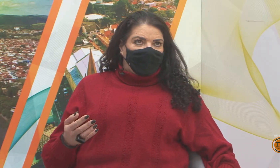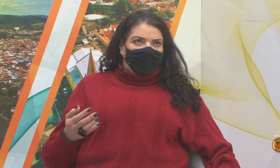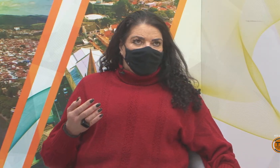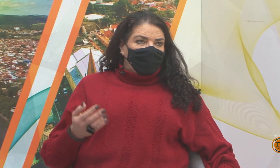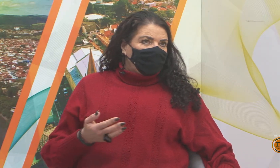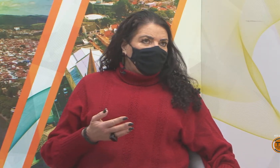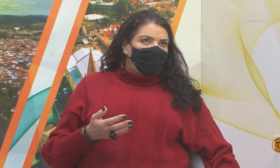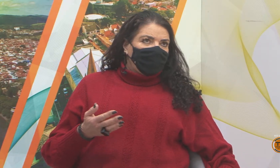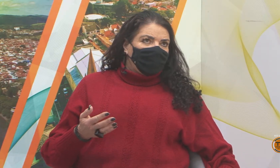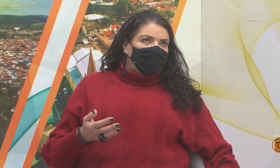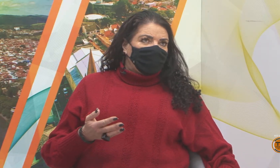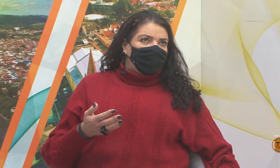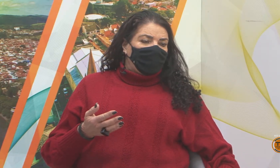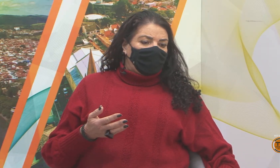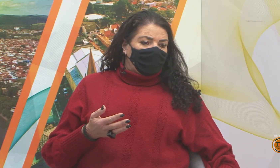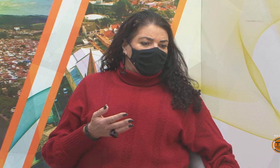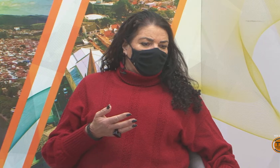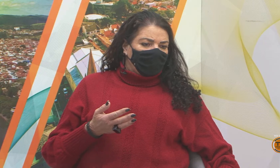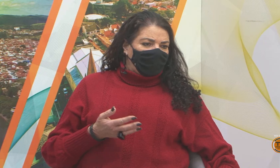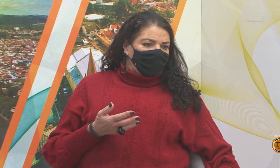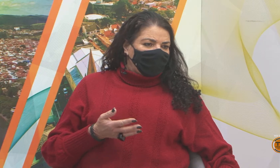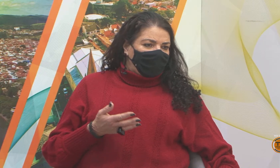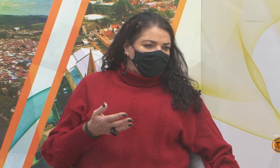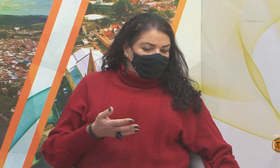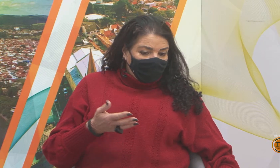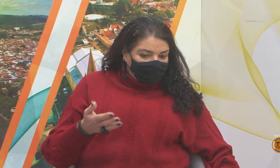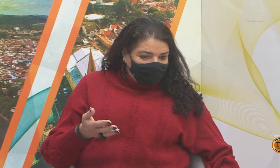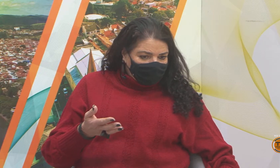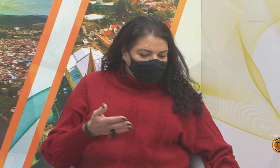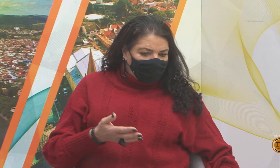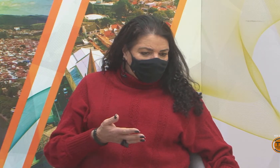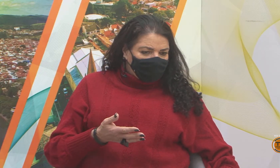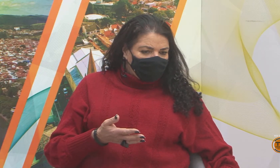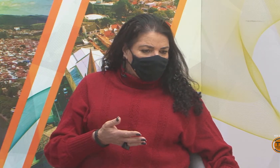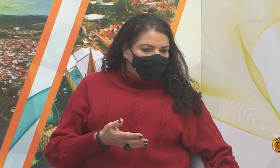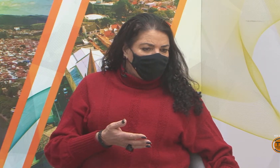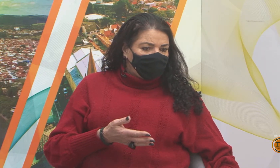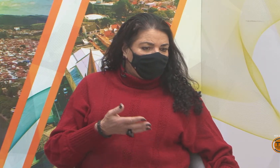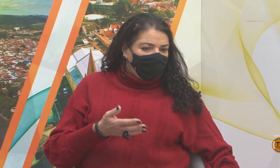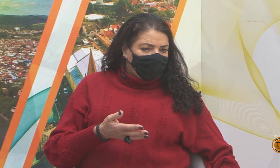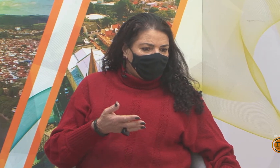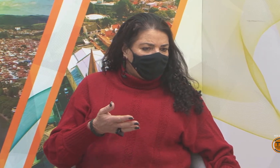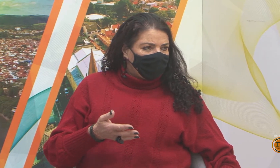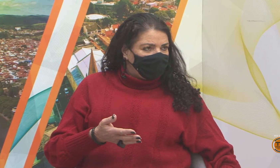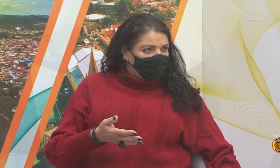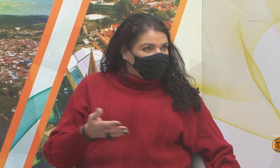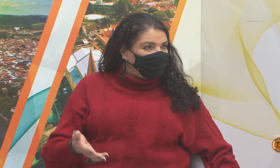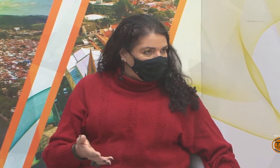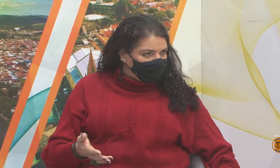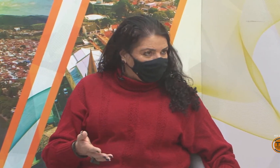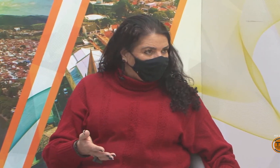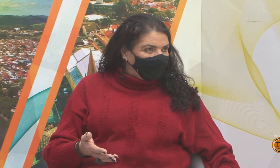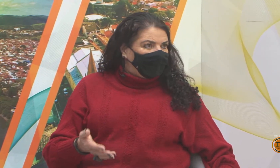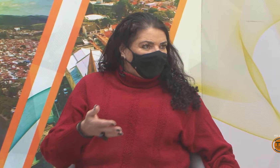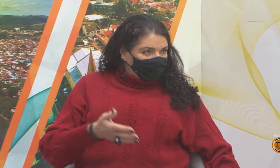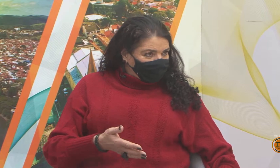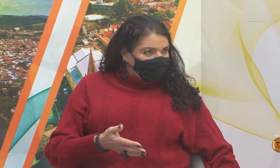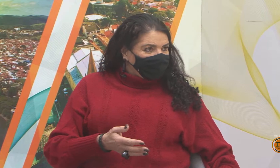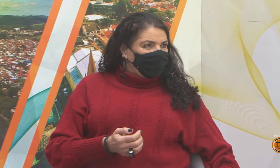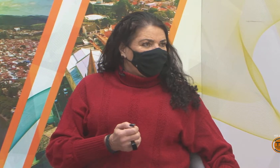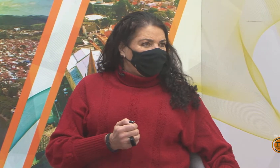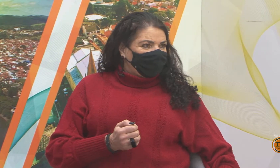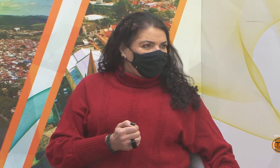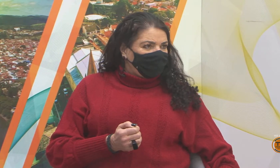exemplo, é muito difícil você achar, localizar quem queira trabalhar no serviço público, um neurocirurgião pediátrico. E